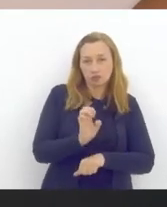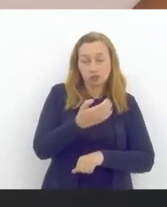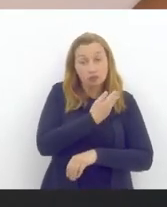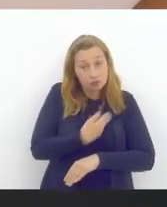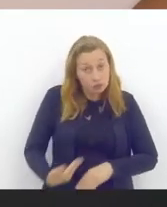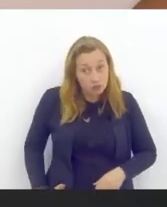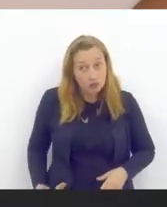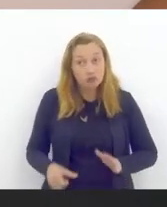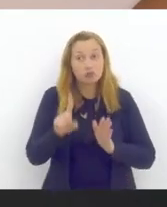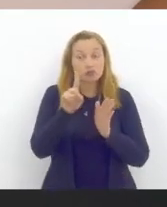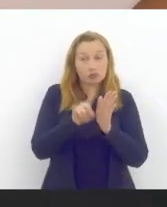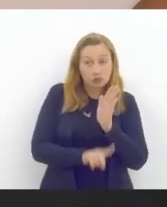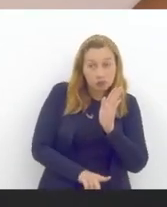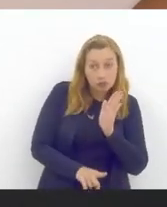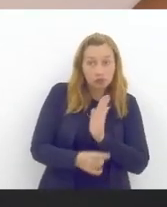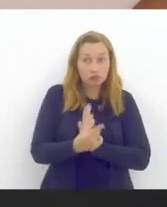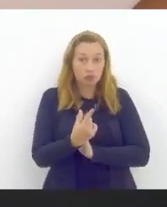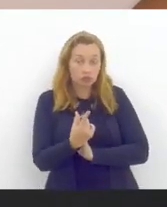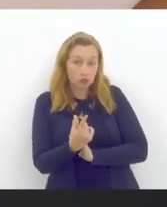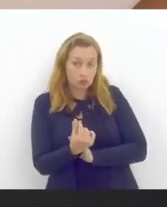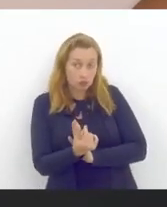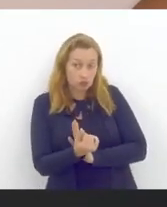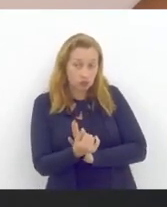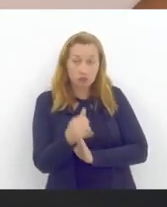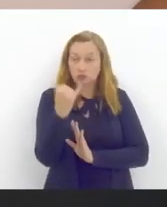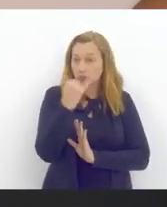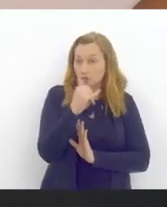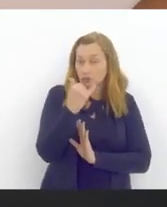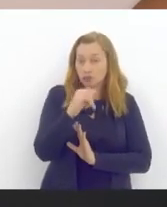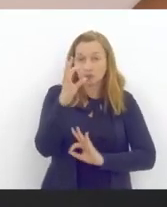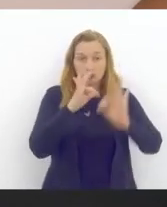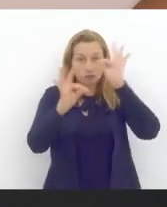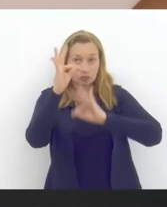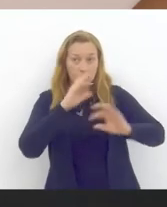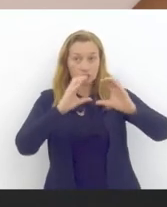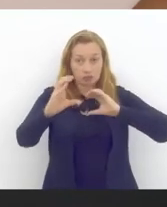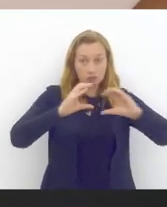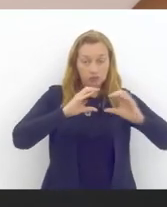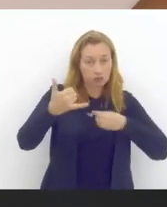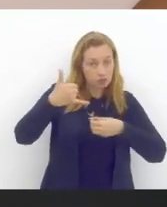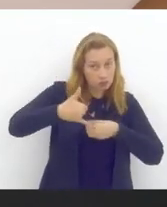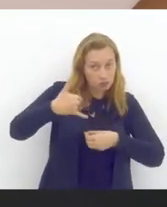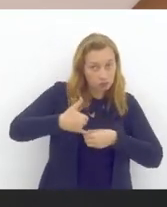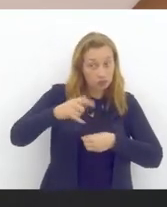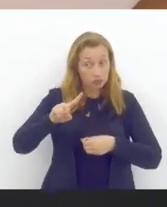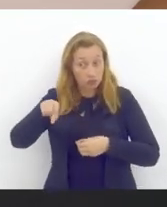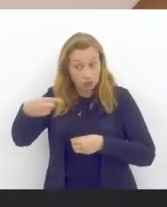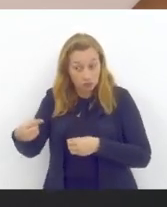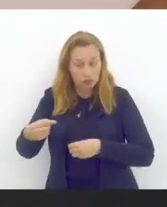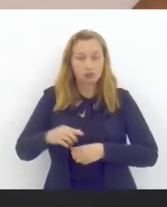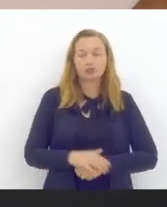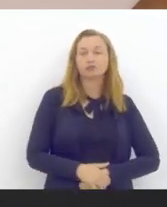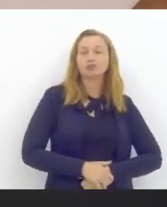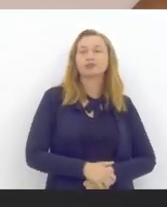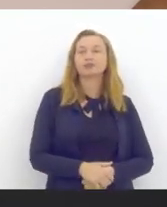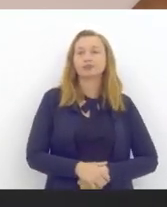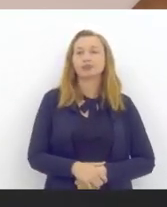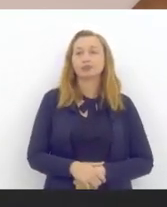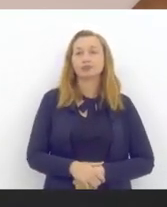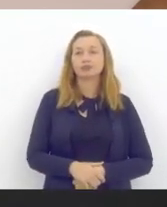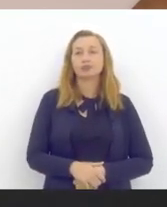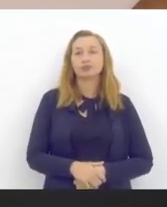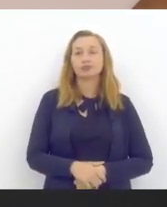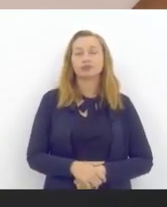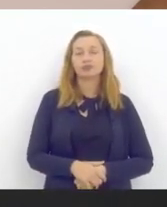que reduziu as alíquotas sobre energia, telecomunicações, combustíveis, etc., etc. É só ter só